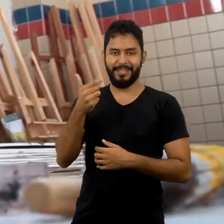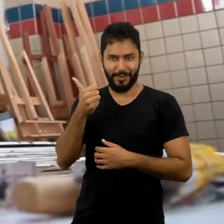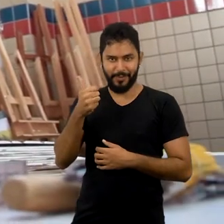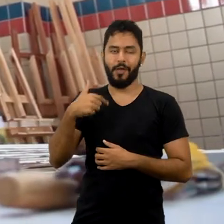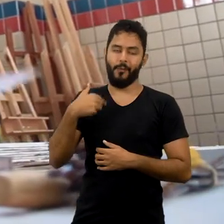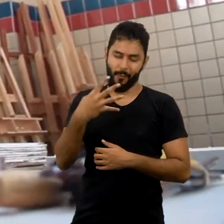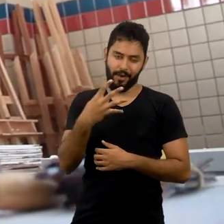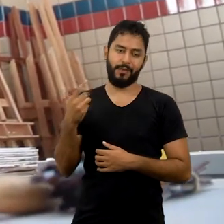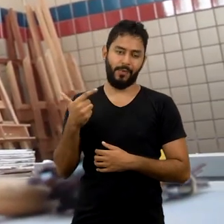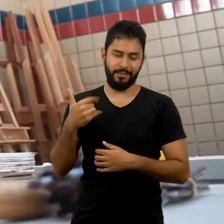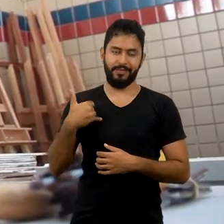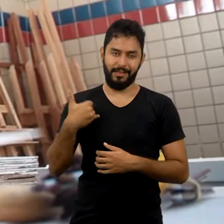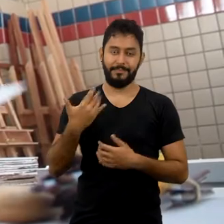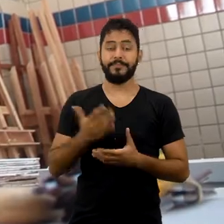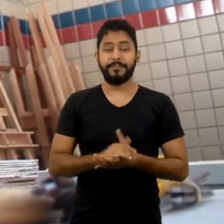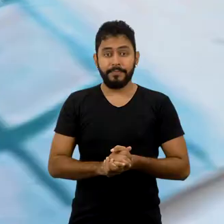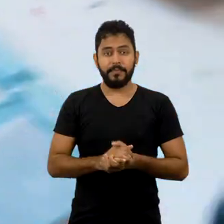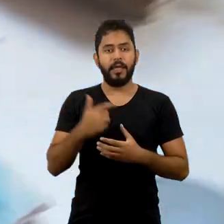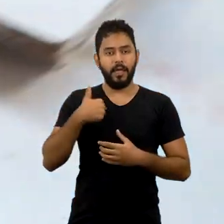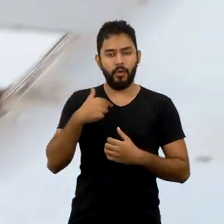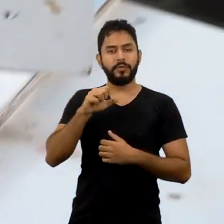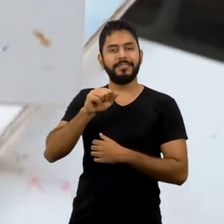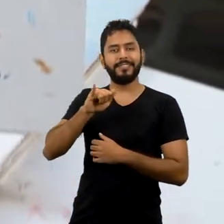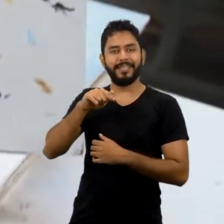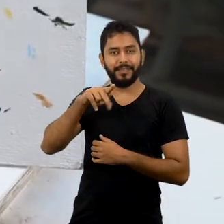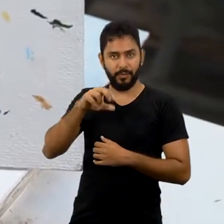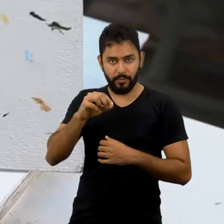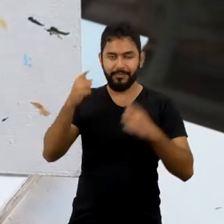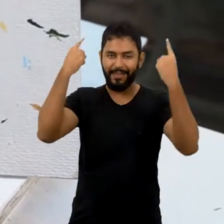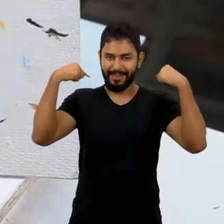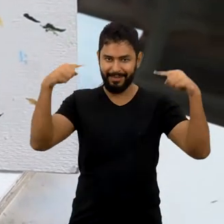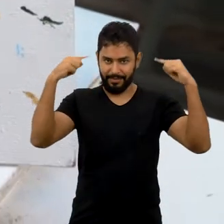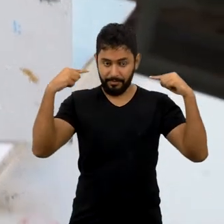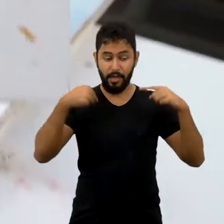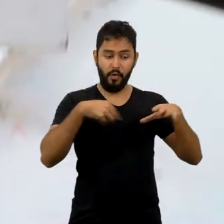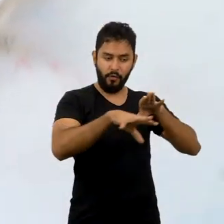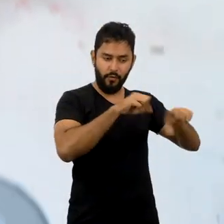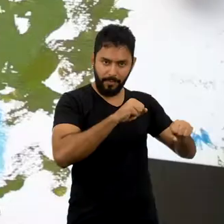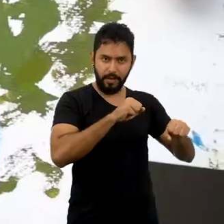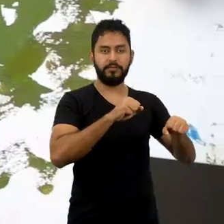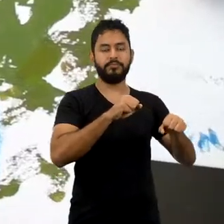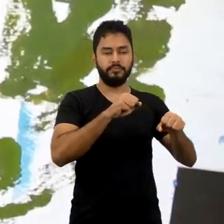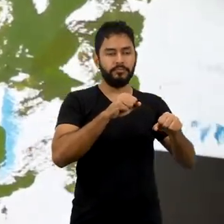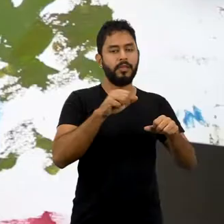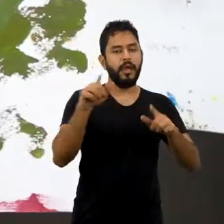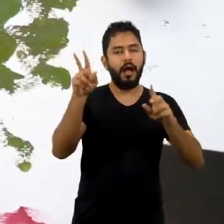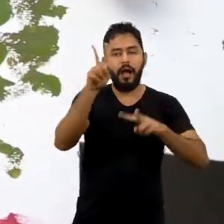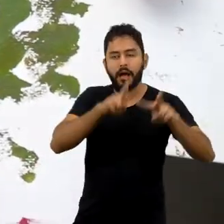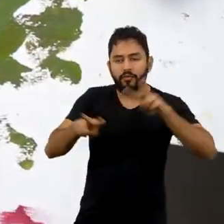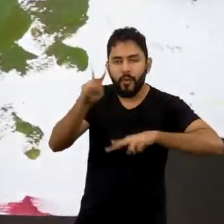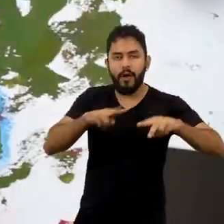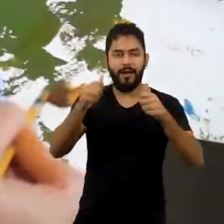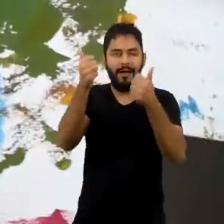ariana e sou formada em licenciatura em artes visuais. A minha formação eu concluí em 97